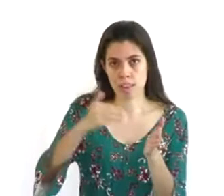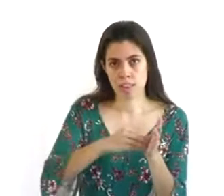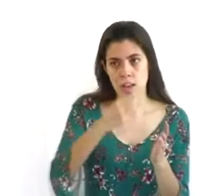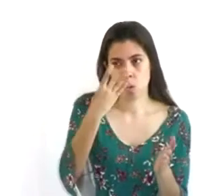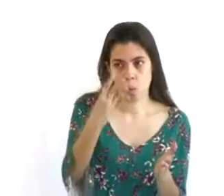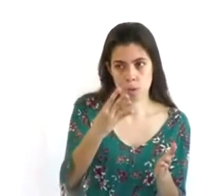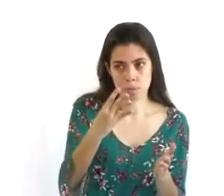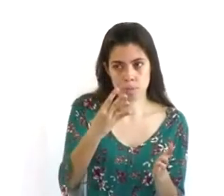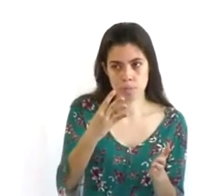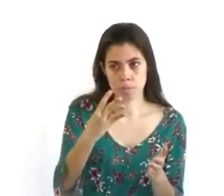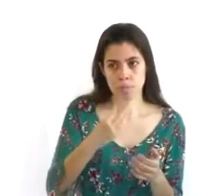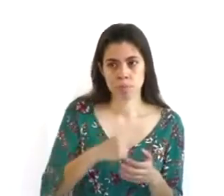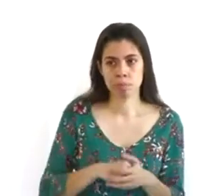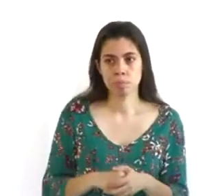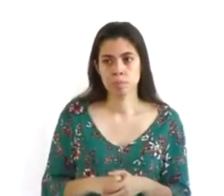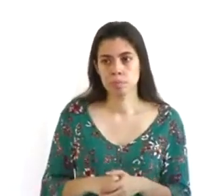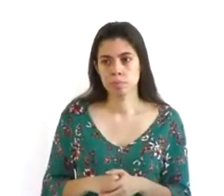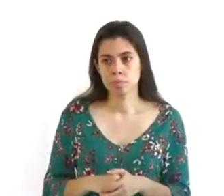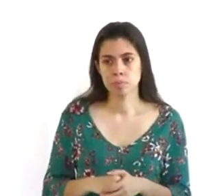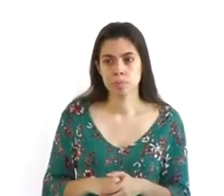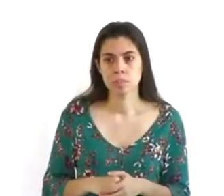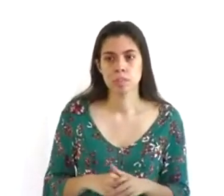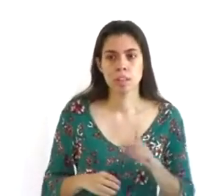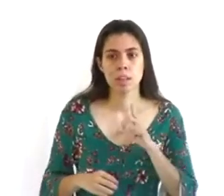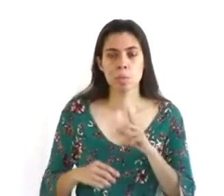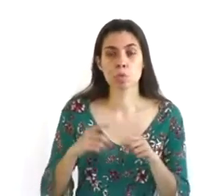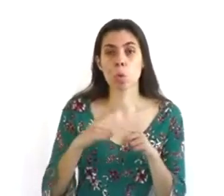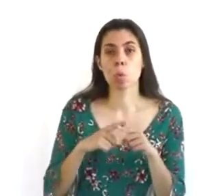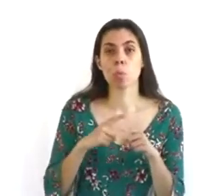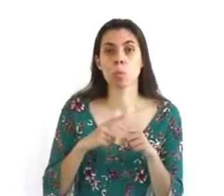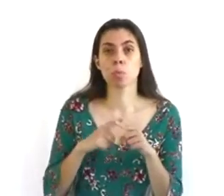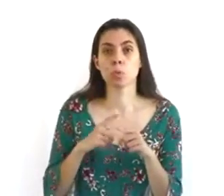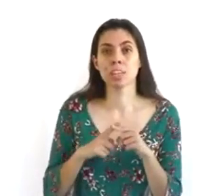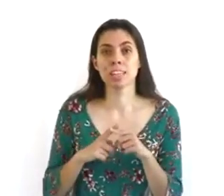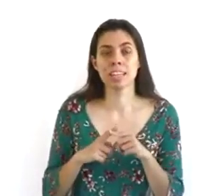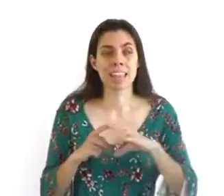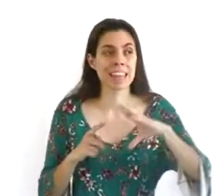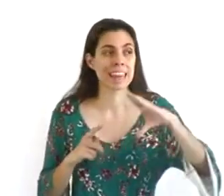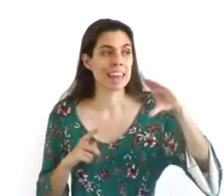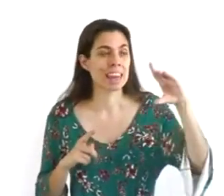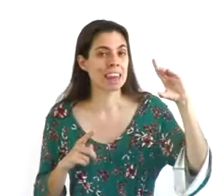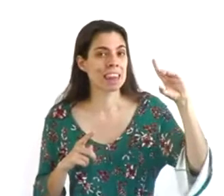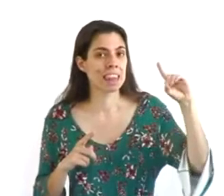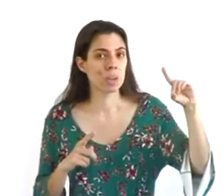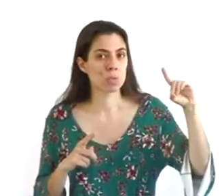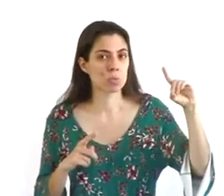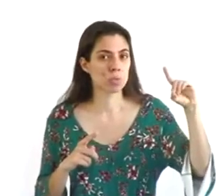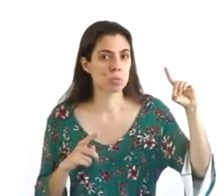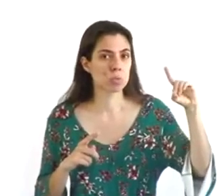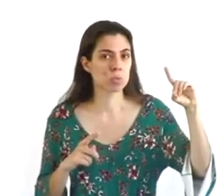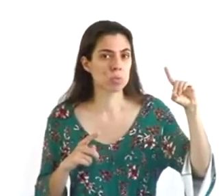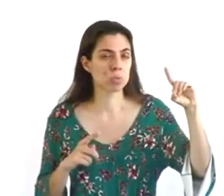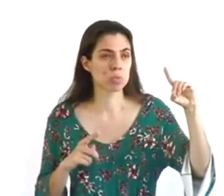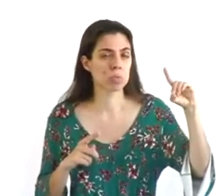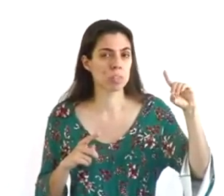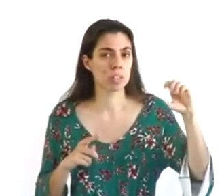nós encontramos aqui motivos para render graças ao Senhor pelo que Ele é. Eu e você devemos render